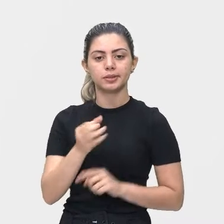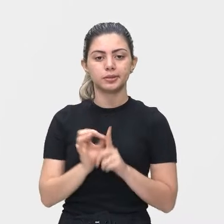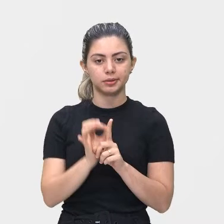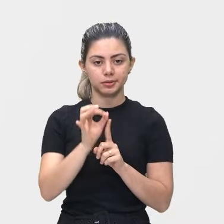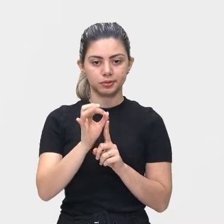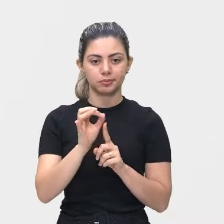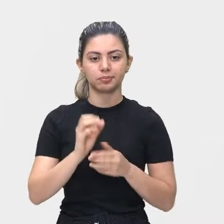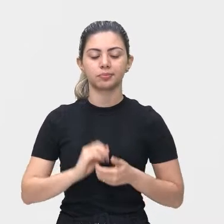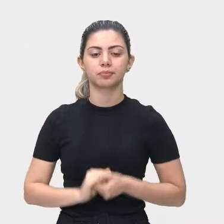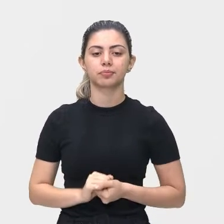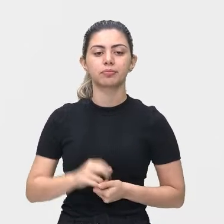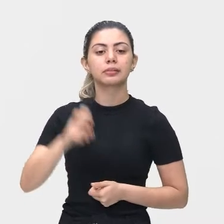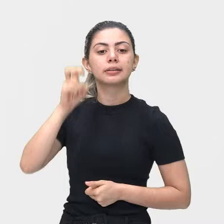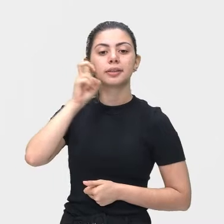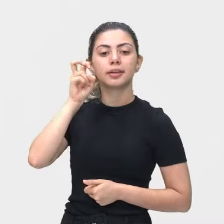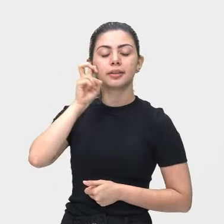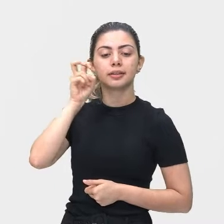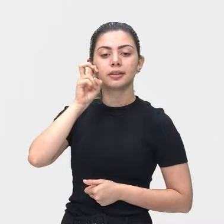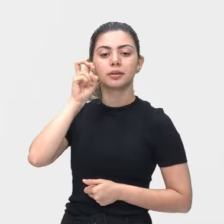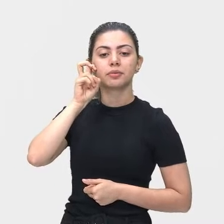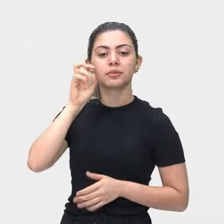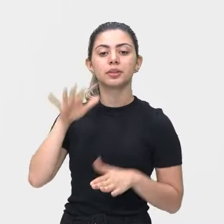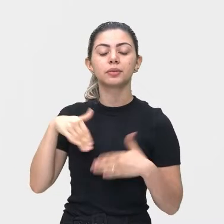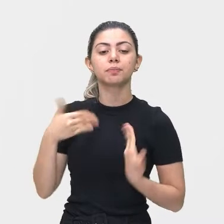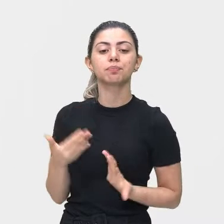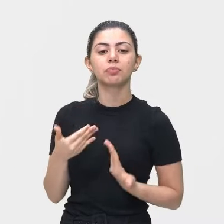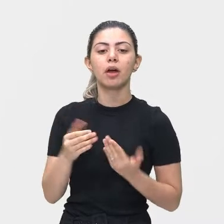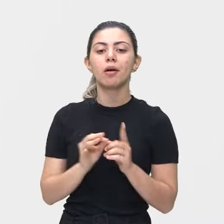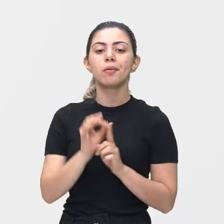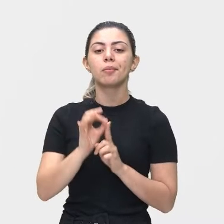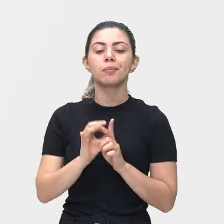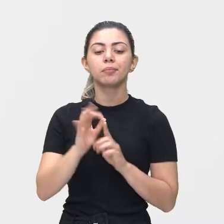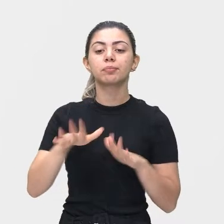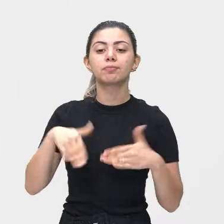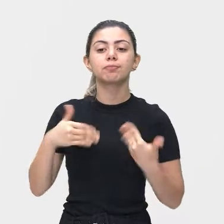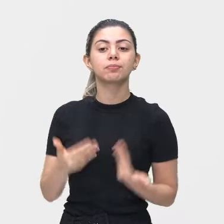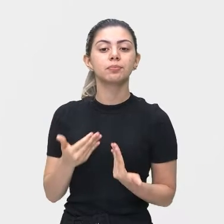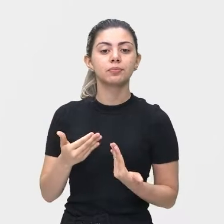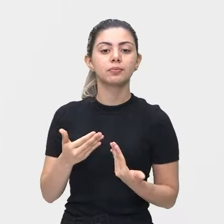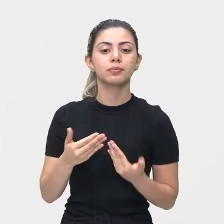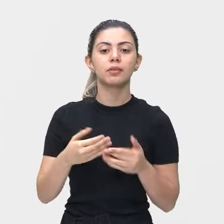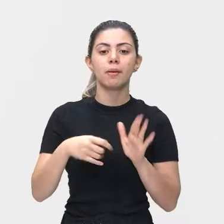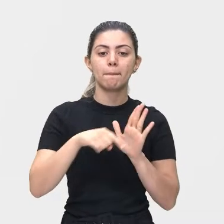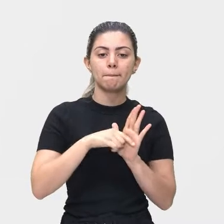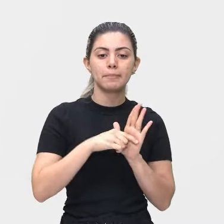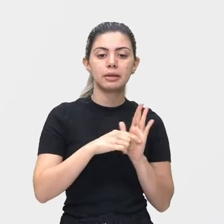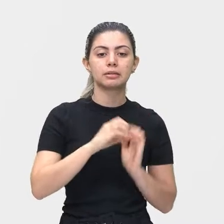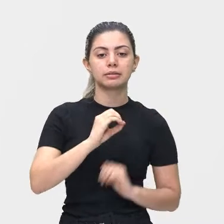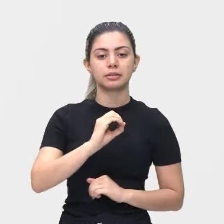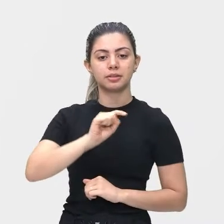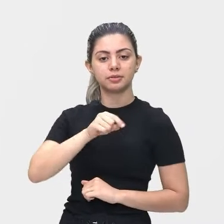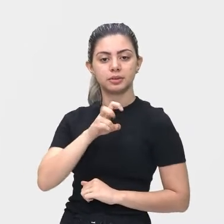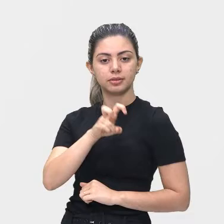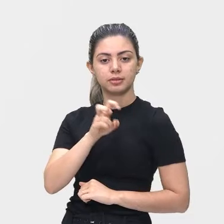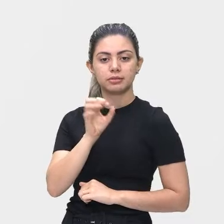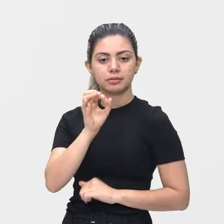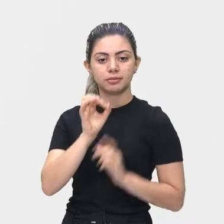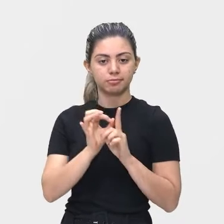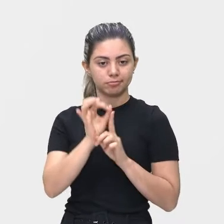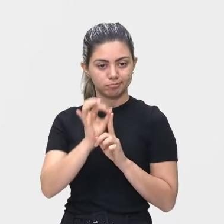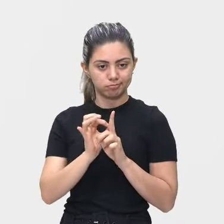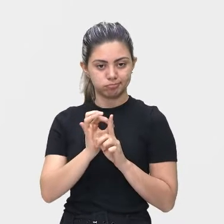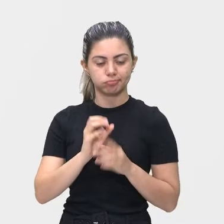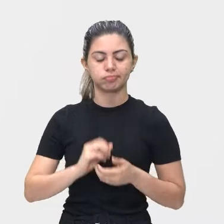graus Celsius. Na quinta-feira, o termômetro estava marcando menos 0,5